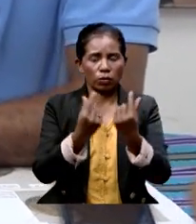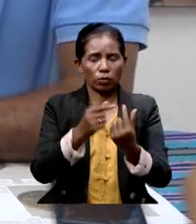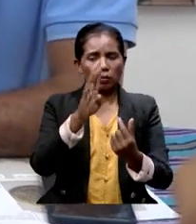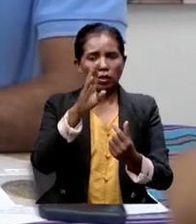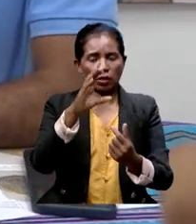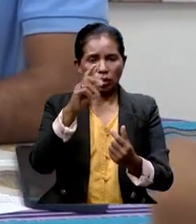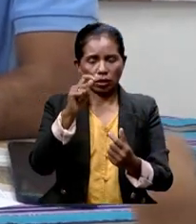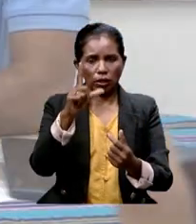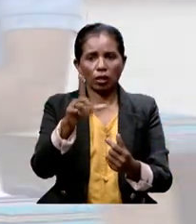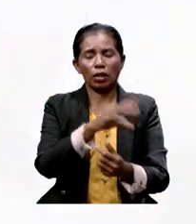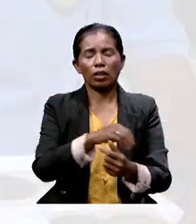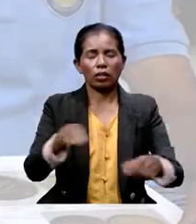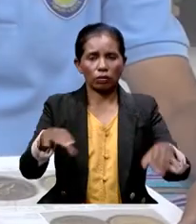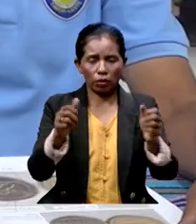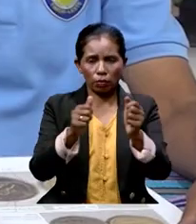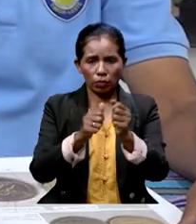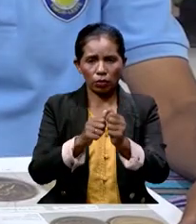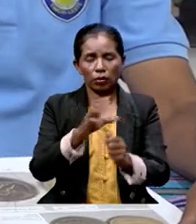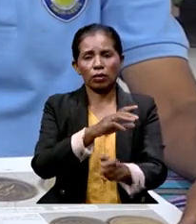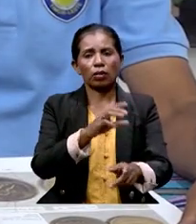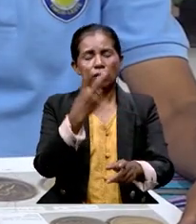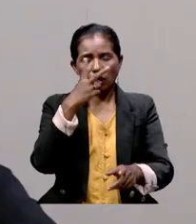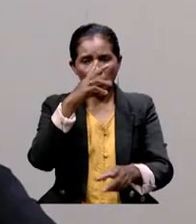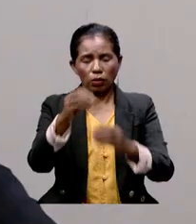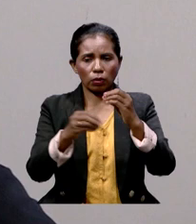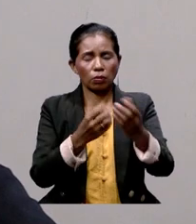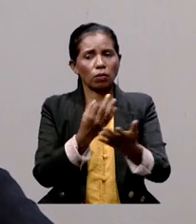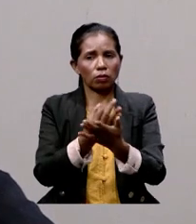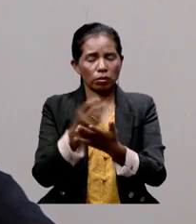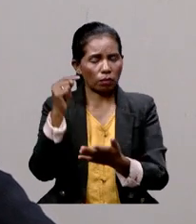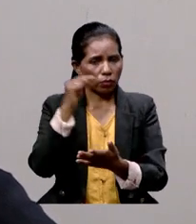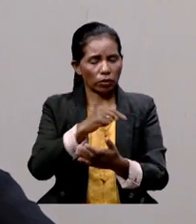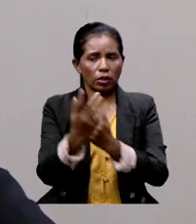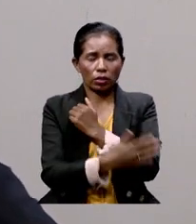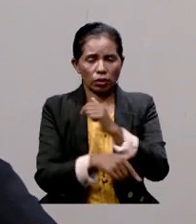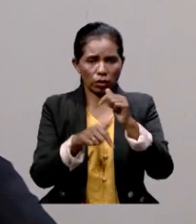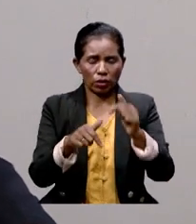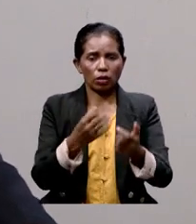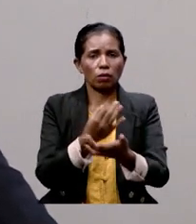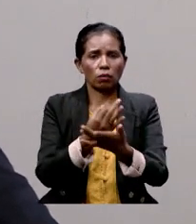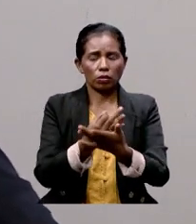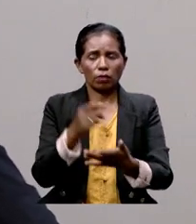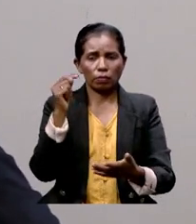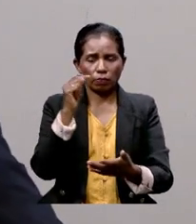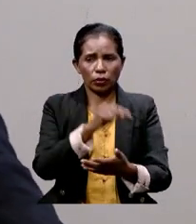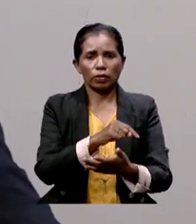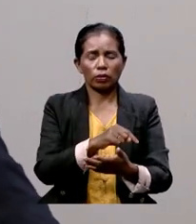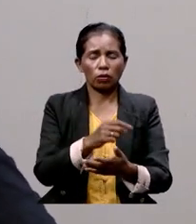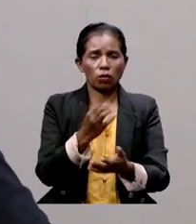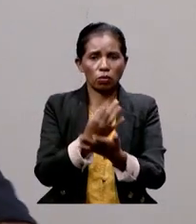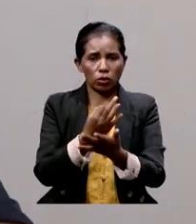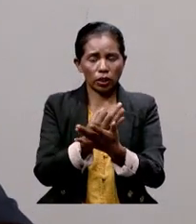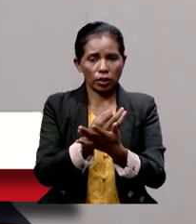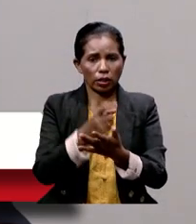continua serviço mútuo com entidades Sirseluk, atu elimina circulação moeda falsa e railaran. Moedas falsas nebe que ame consegue